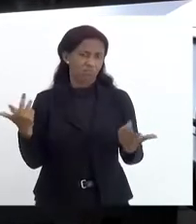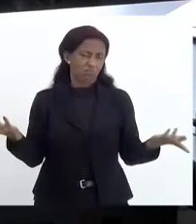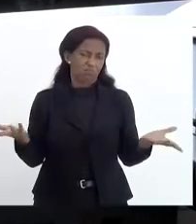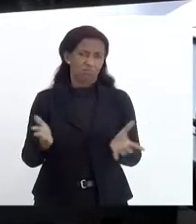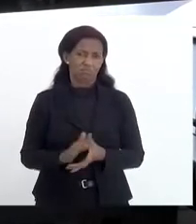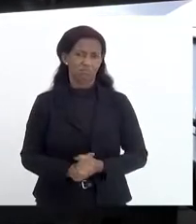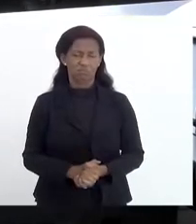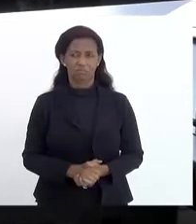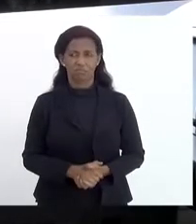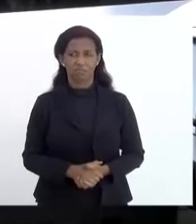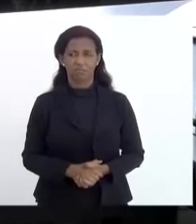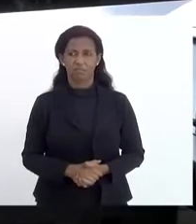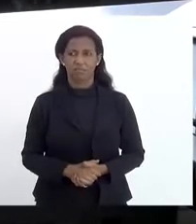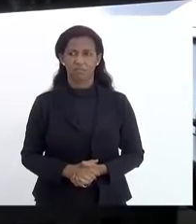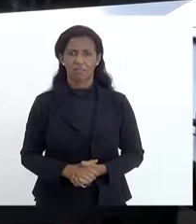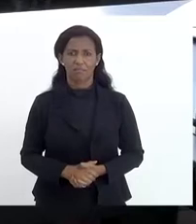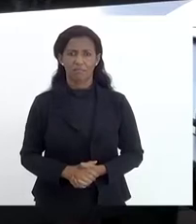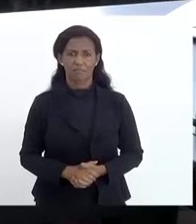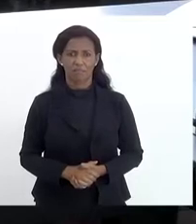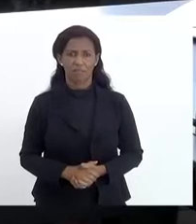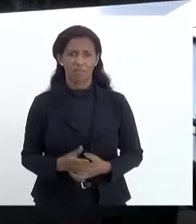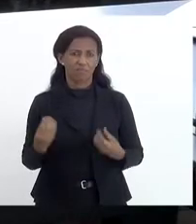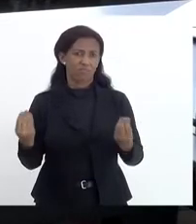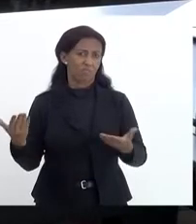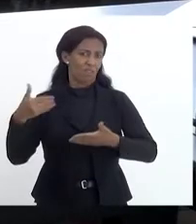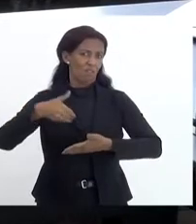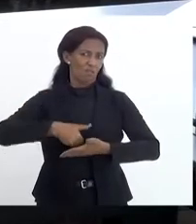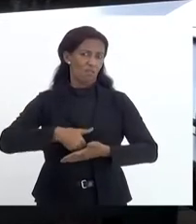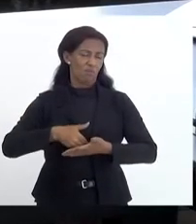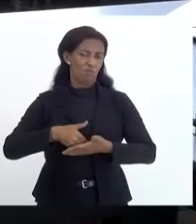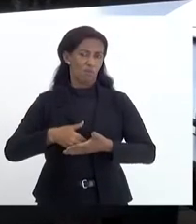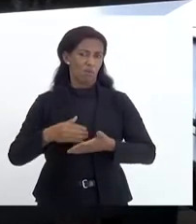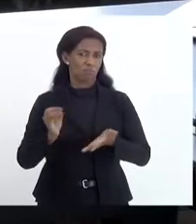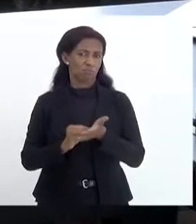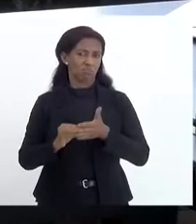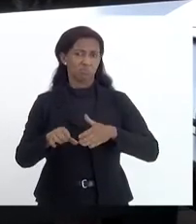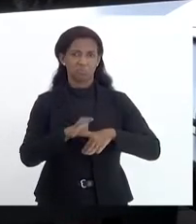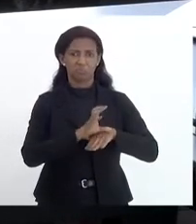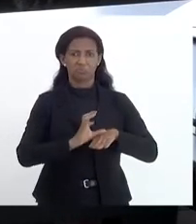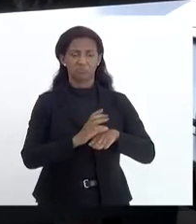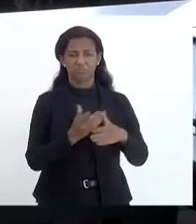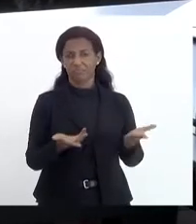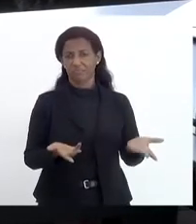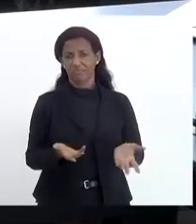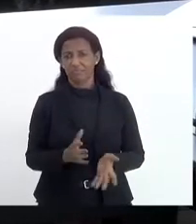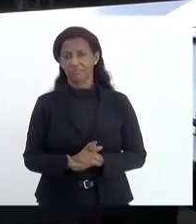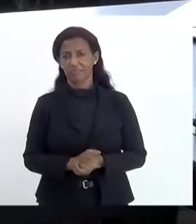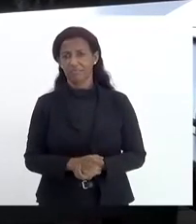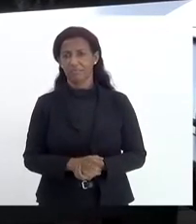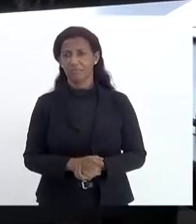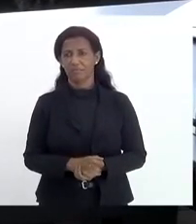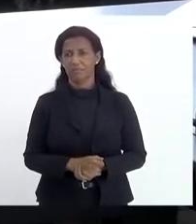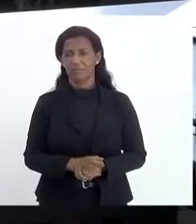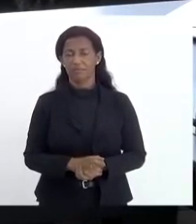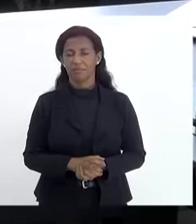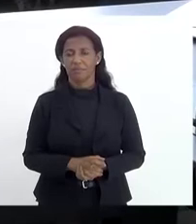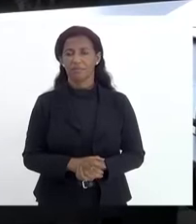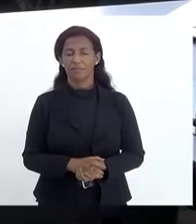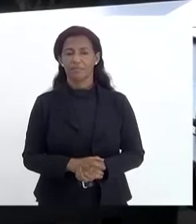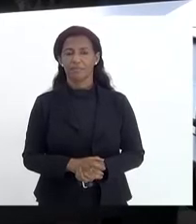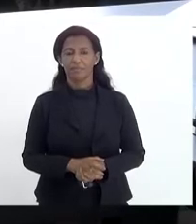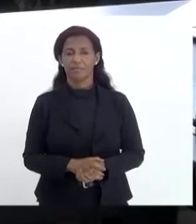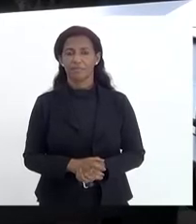jeito de dar o voto pela inconstitucionalidade, por invasão de